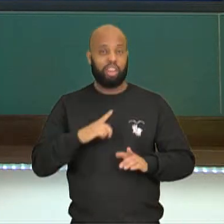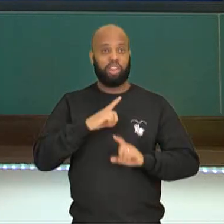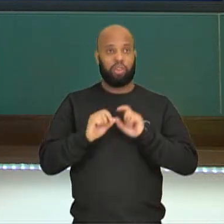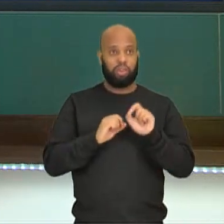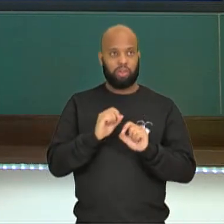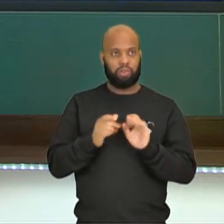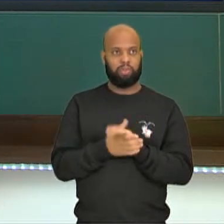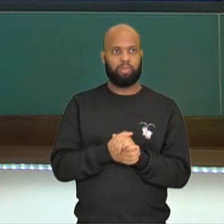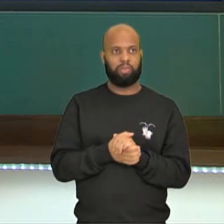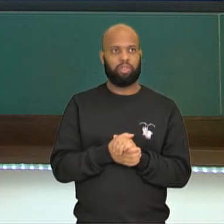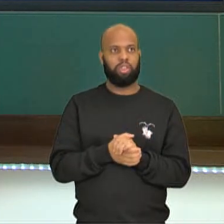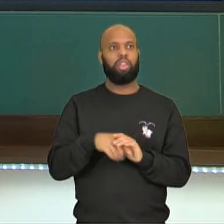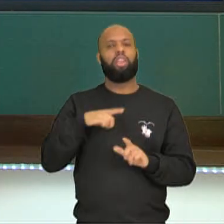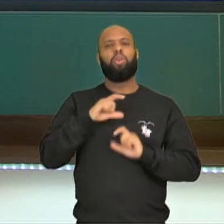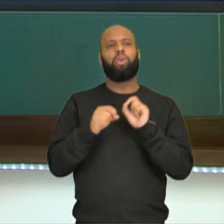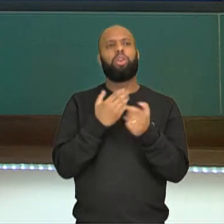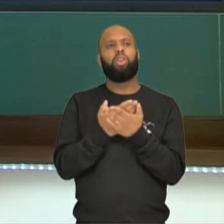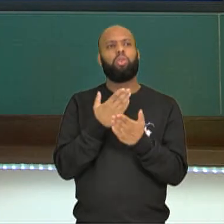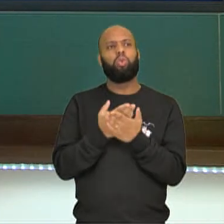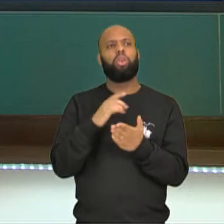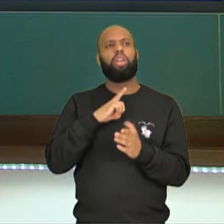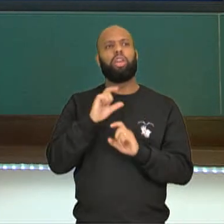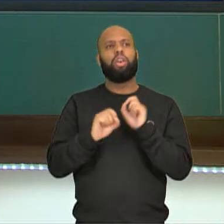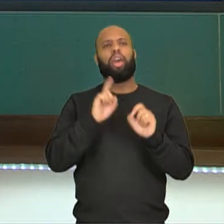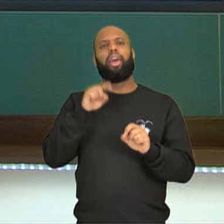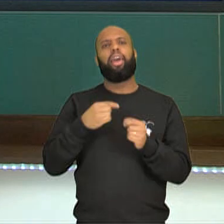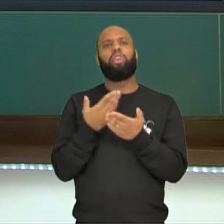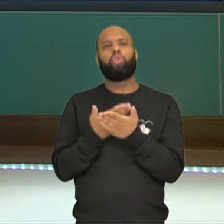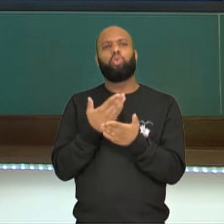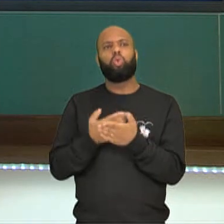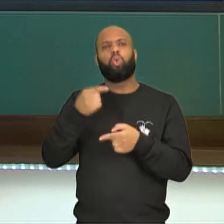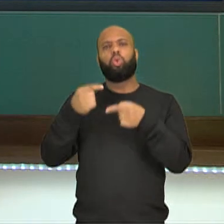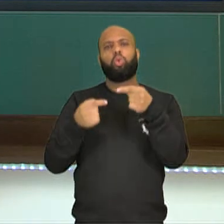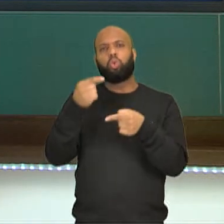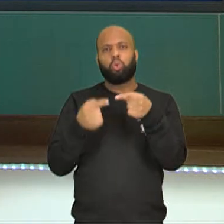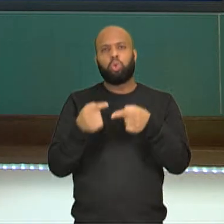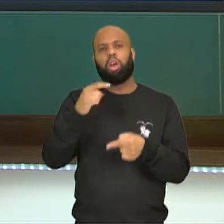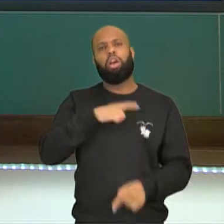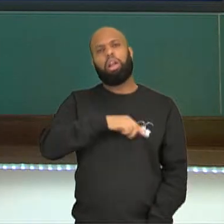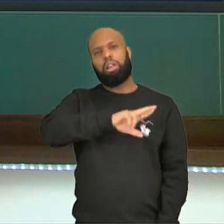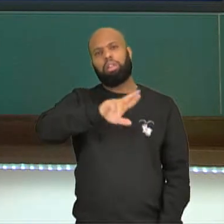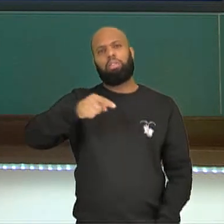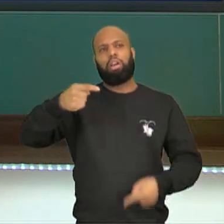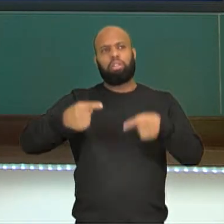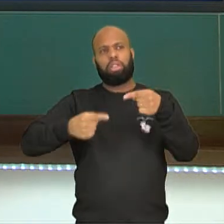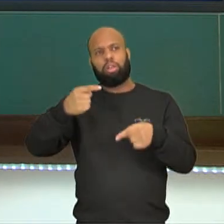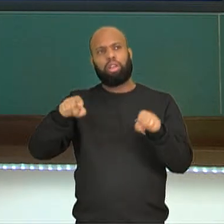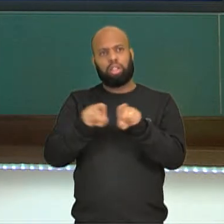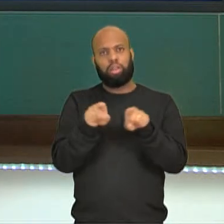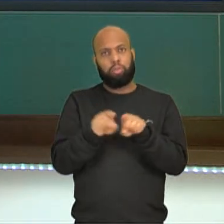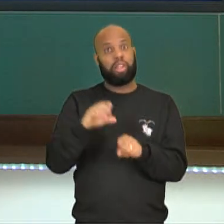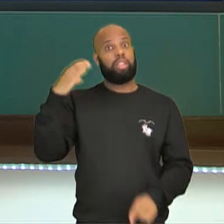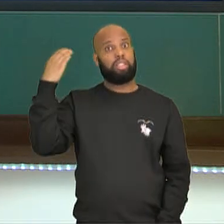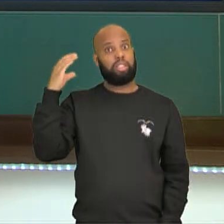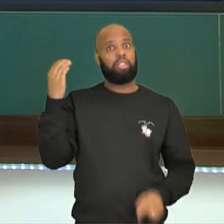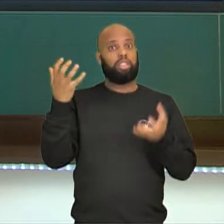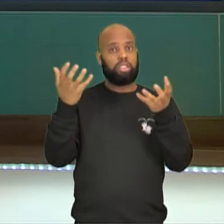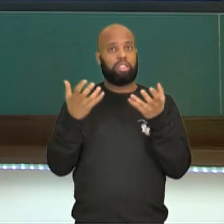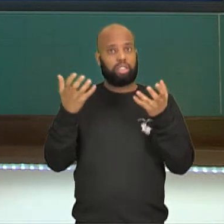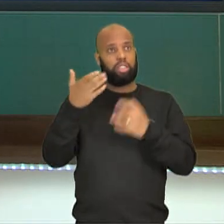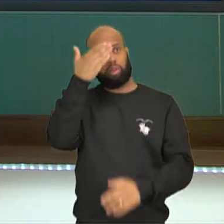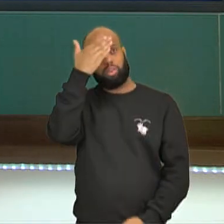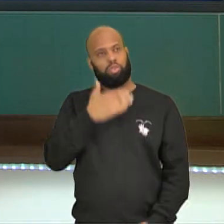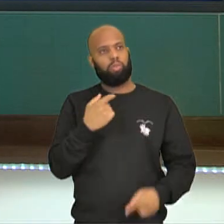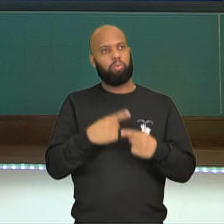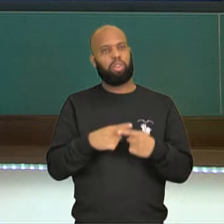sendo estudado, professor? Laboratórios, convenções, discussões, debates arqueológicos. Tá lá, a ciência está lá. Estão estudando, é uma região,